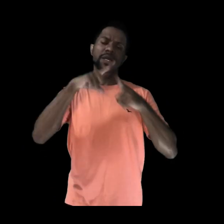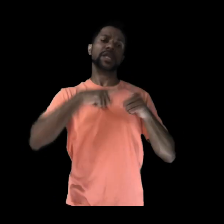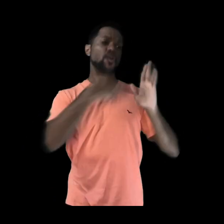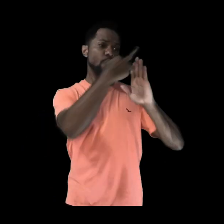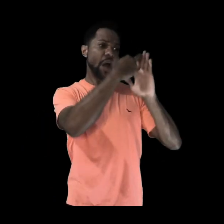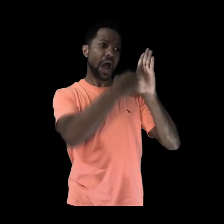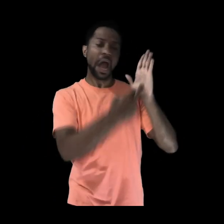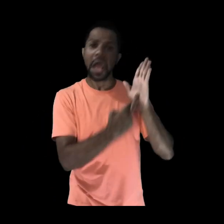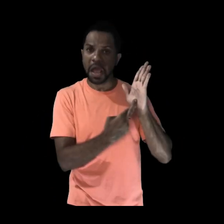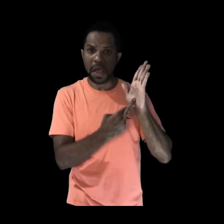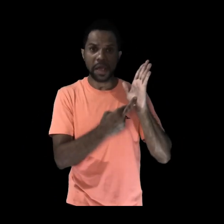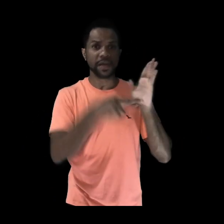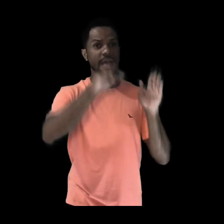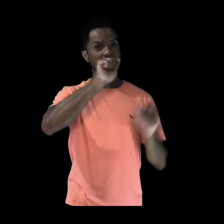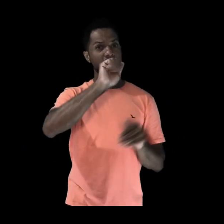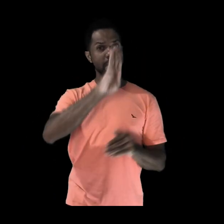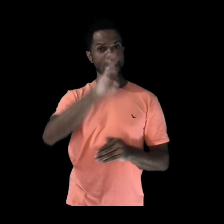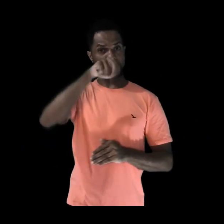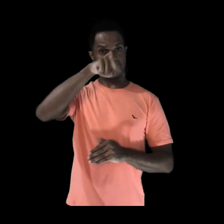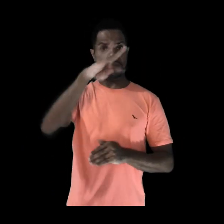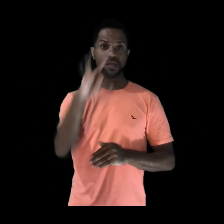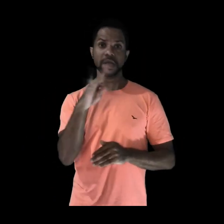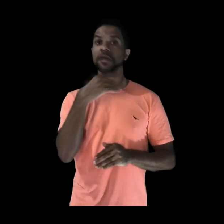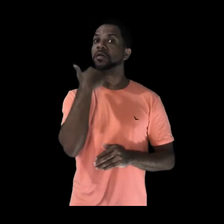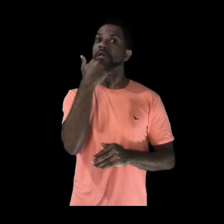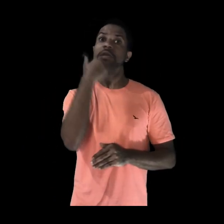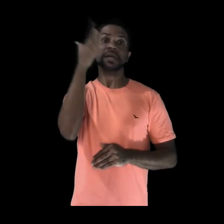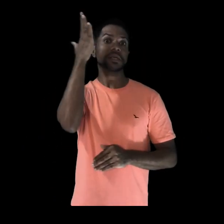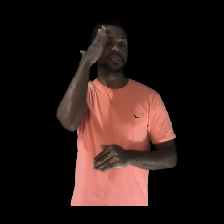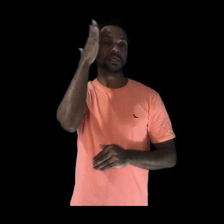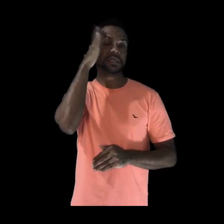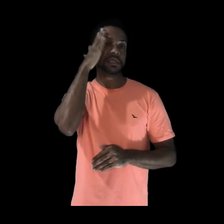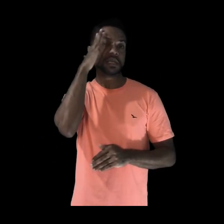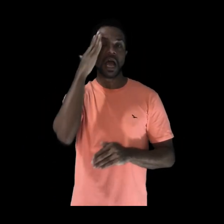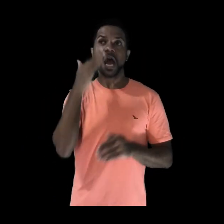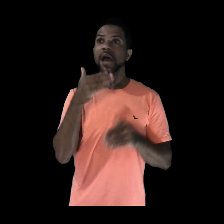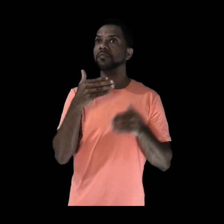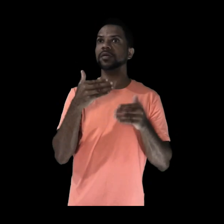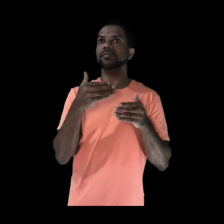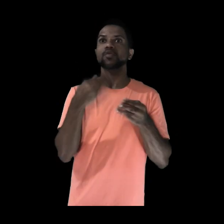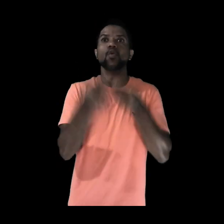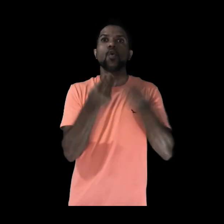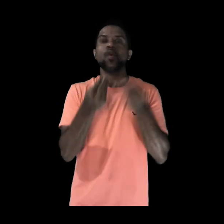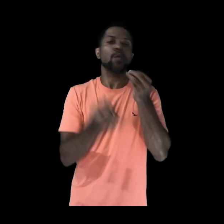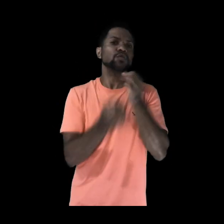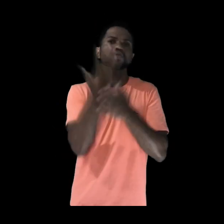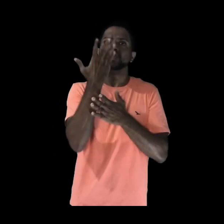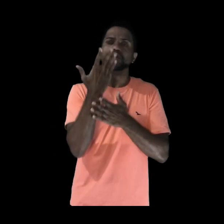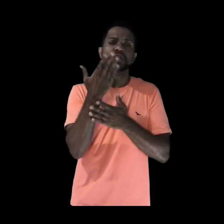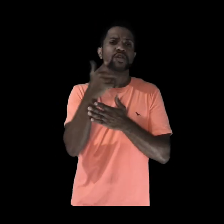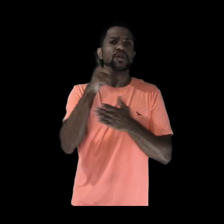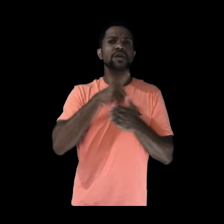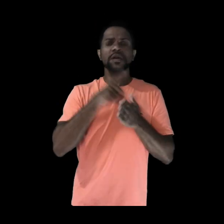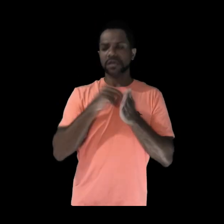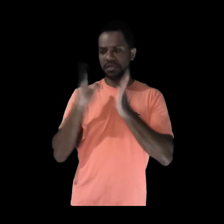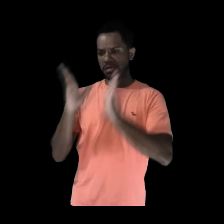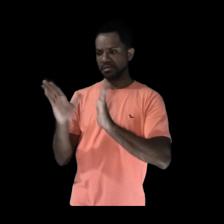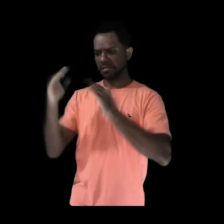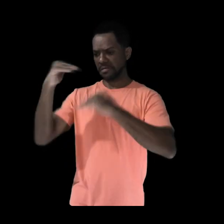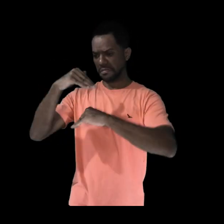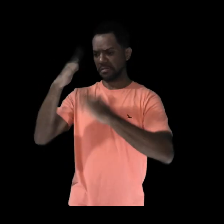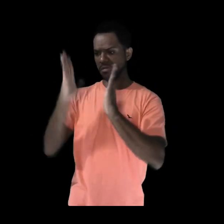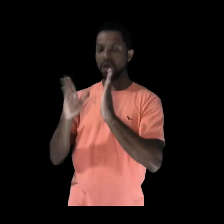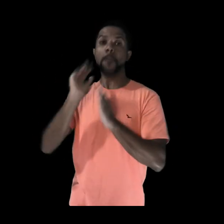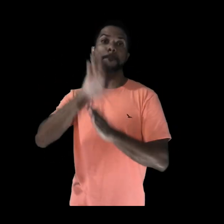tem é uma regra da ABNT que ninguém sabe de onde ela foi tirada, que define um tamanho como tido padrão, só